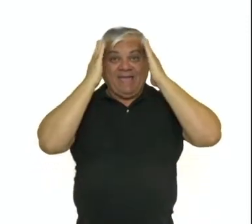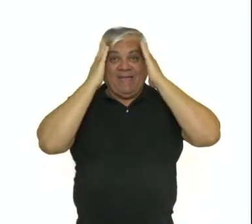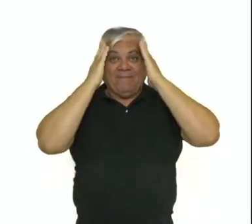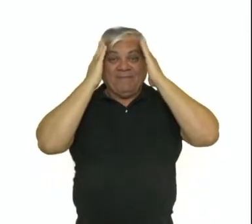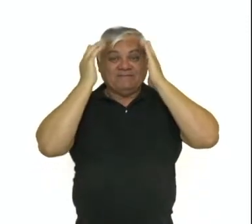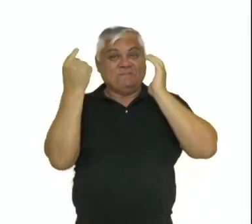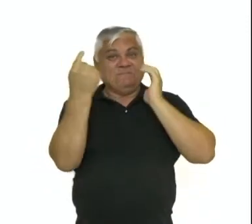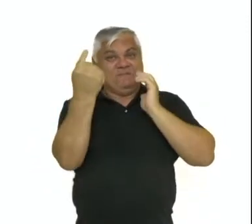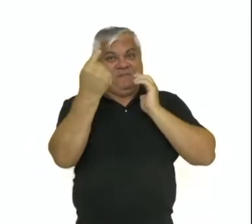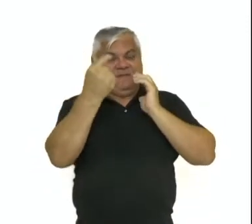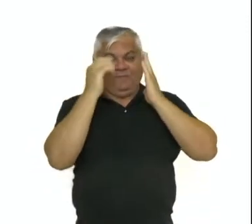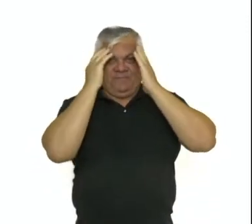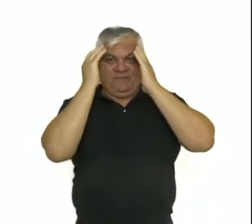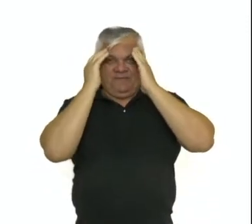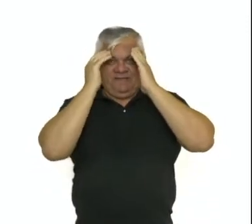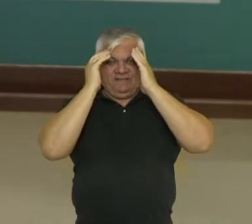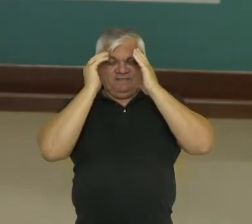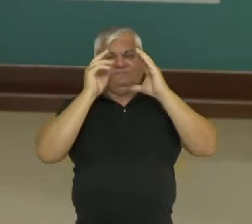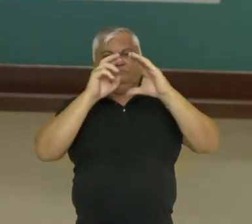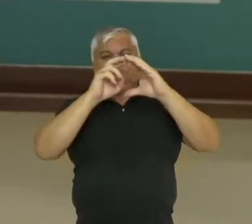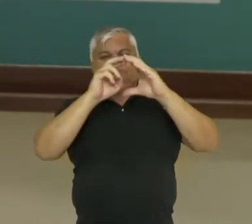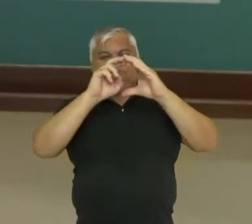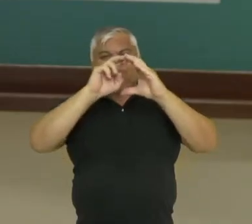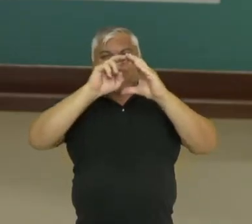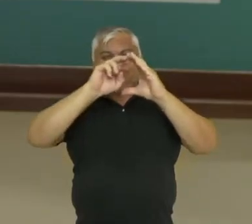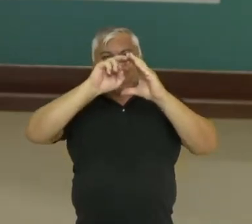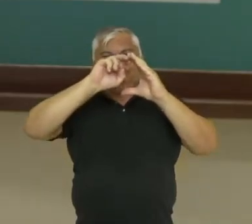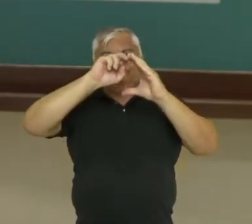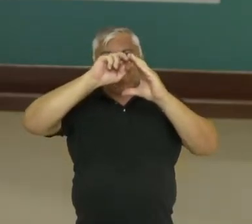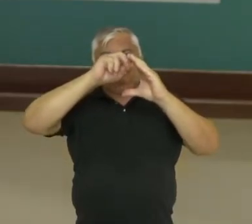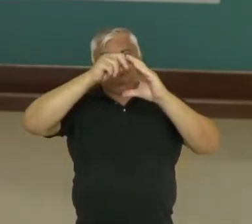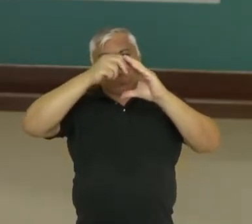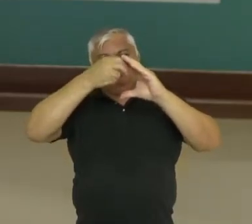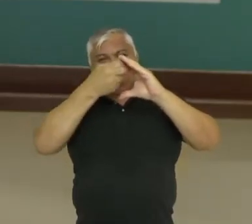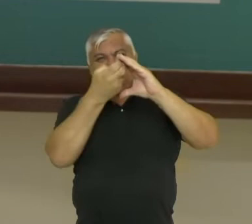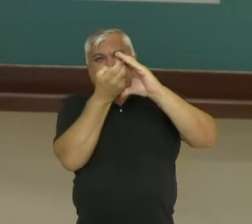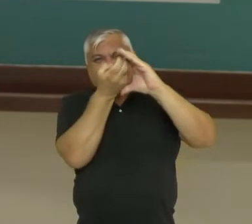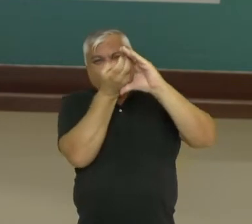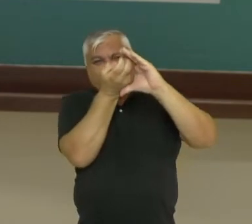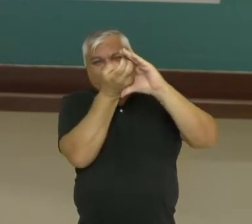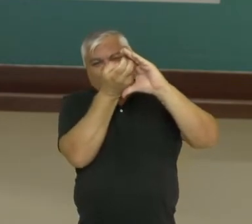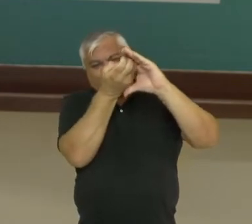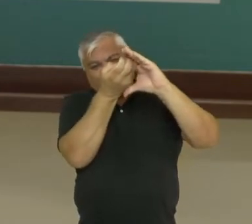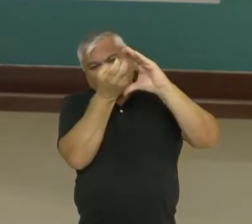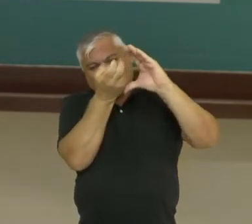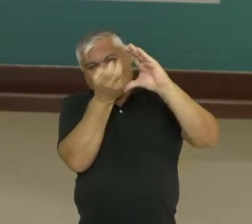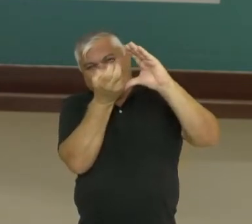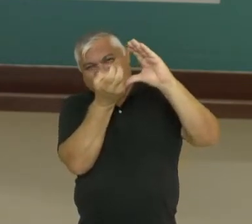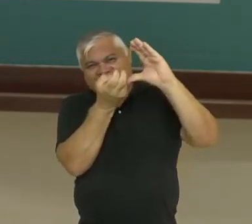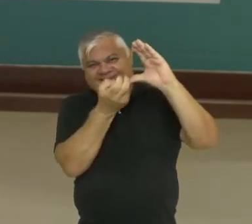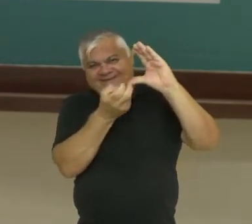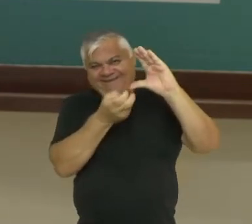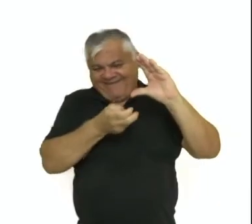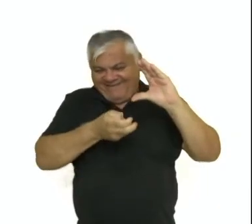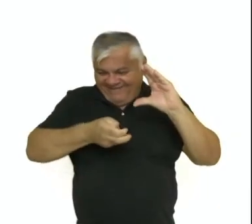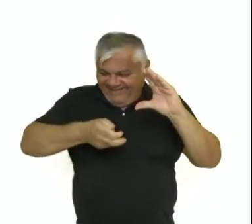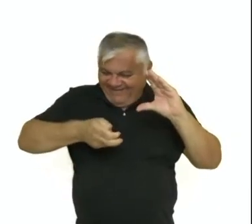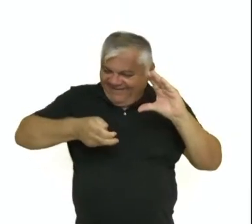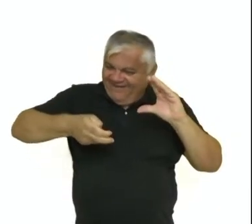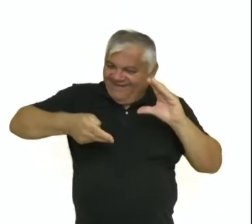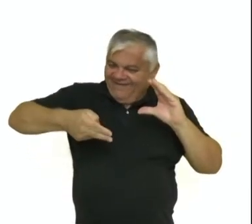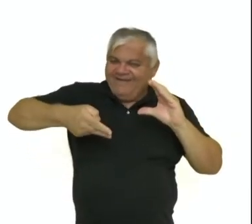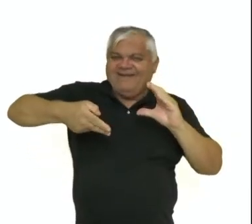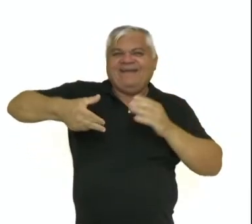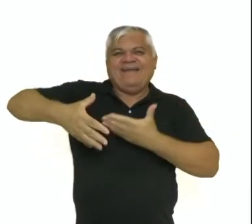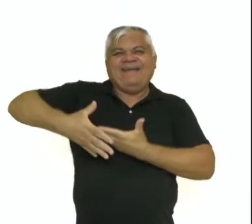sai primeiro, então se ele tiver certinho, encaixadinho, a cabecinha dele sai primeiro e logo depois, então, sai o restante do